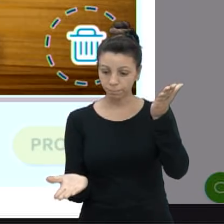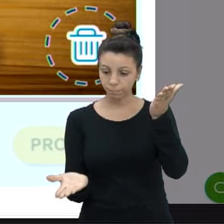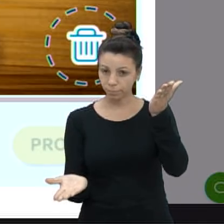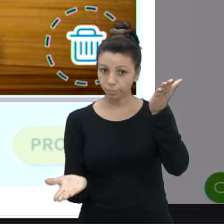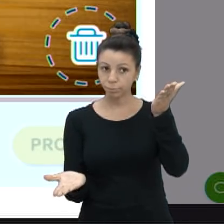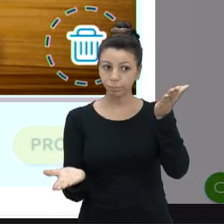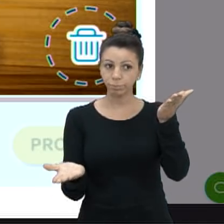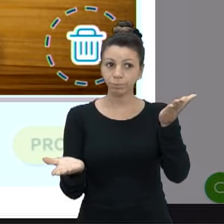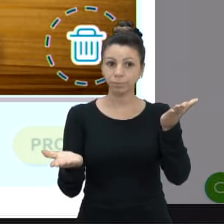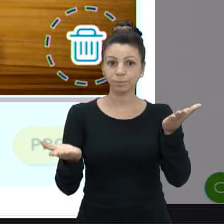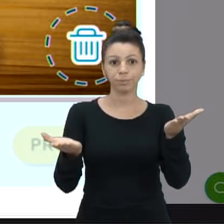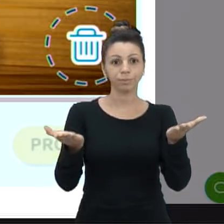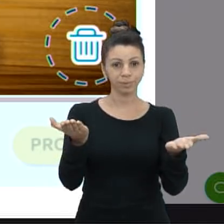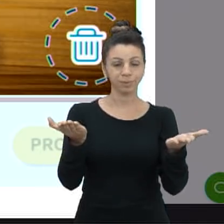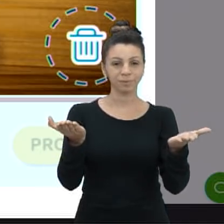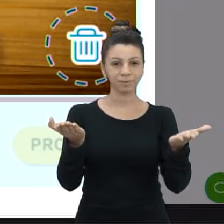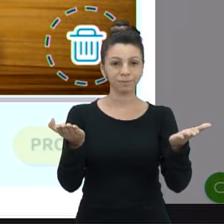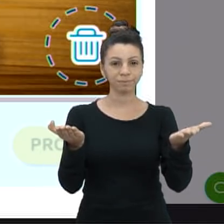magma quente.